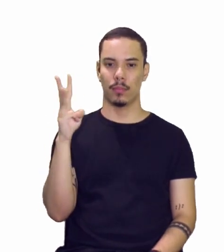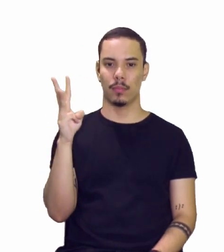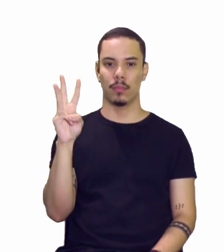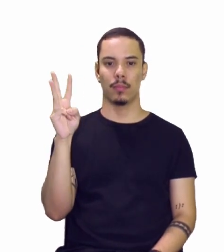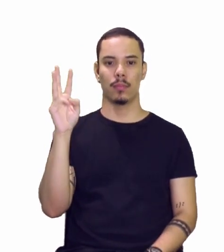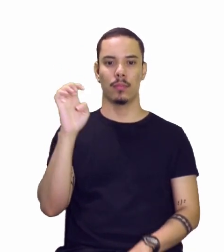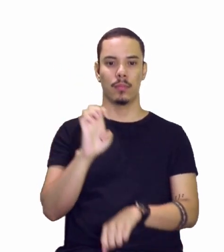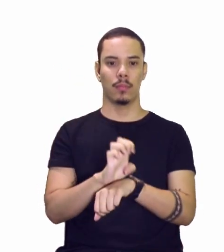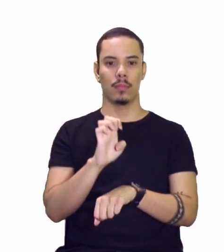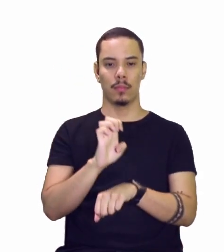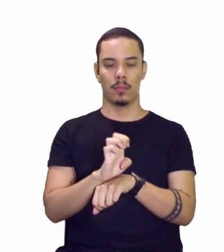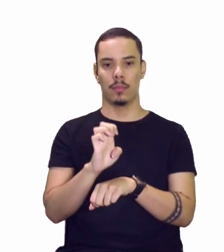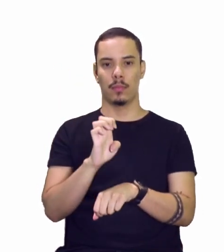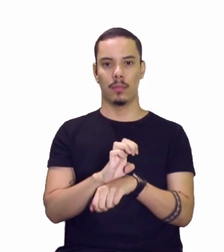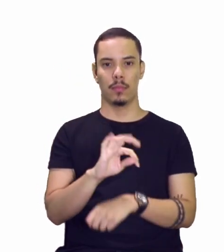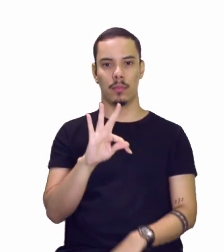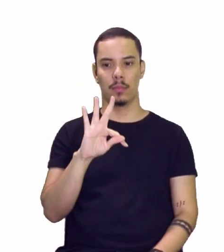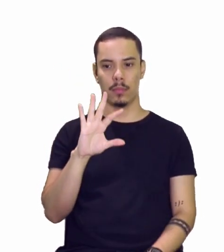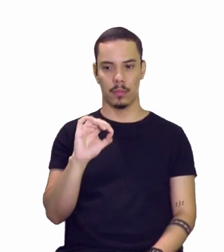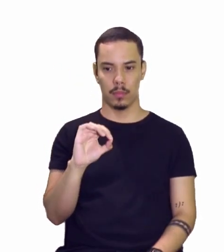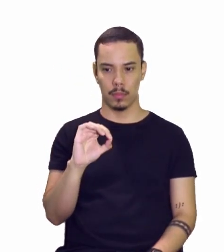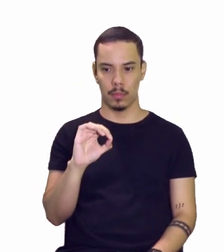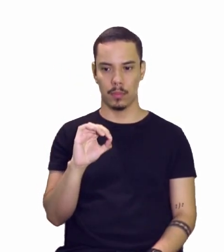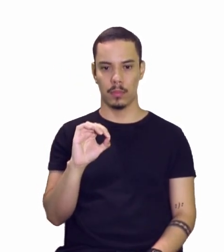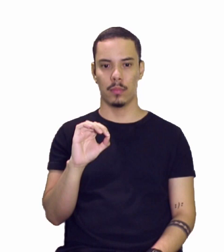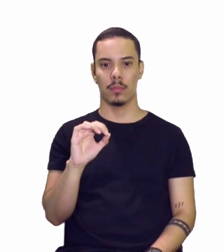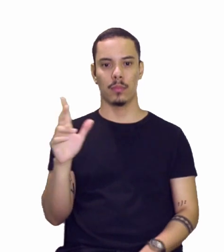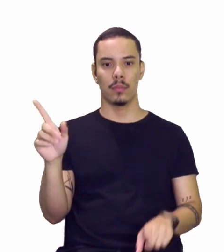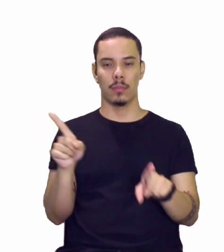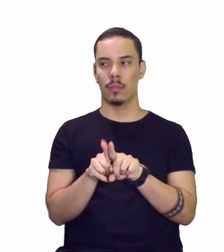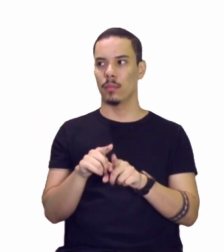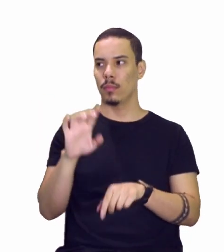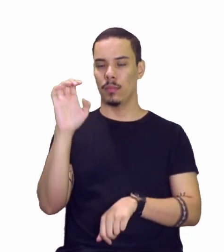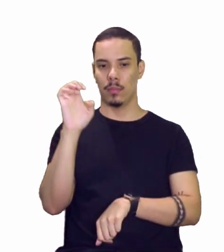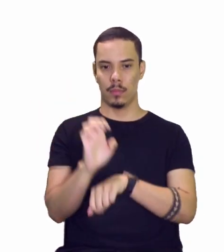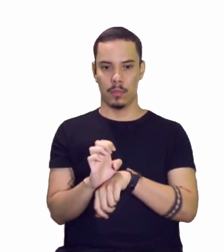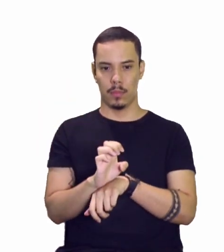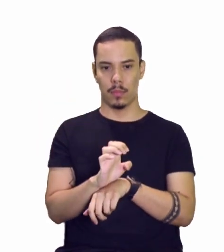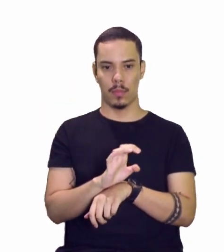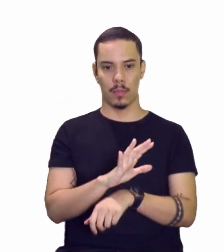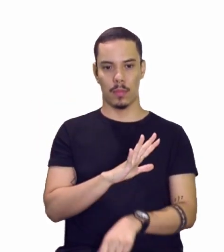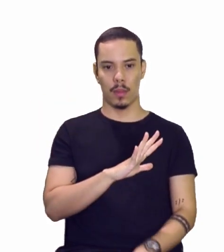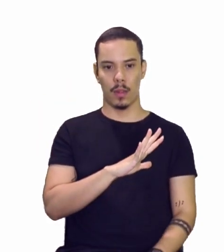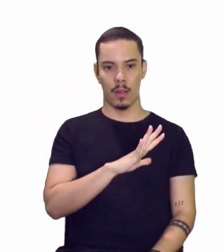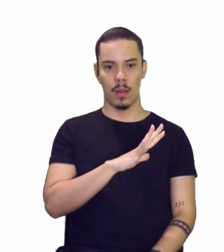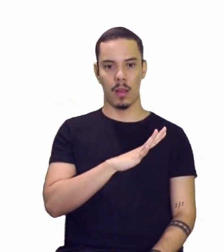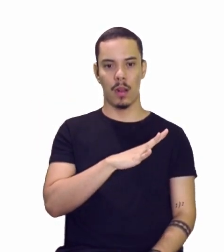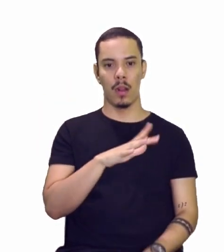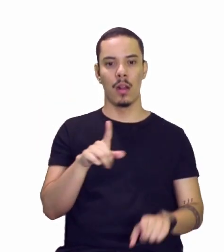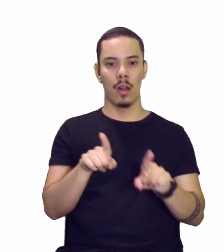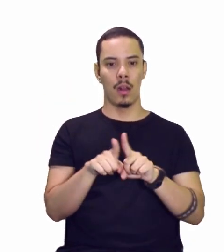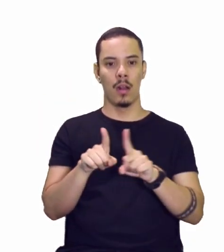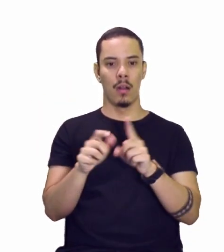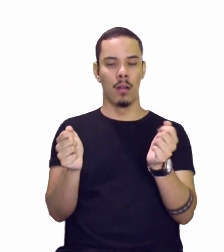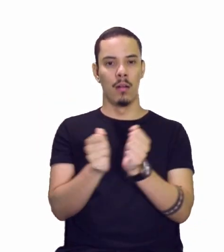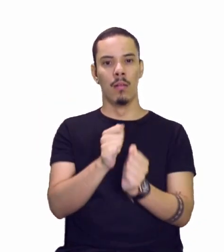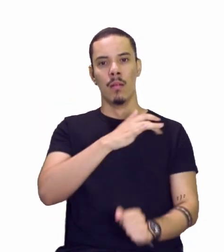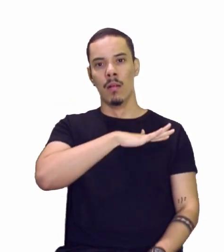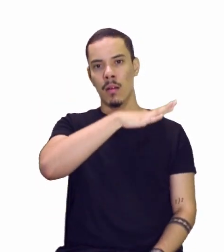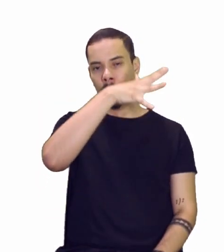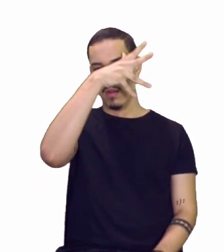estado do Tocantins, tá? E o estado do Mato Grosso. Portanto, isso é que nós chamamos